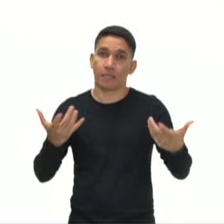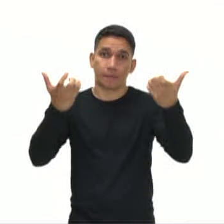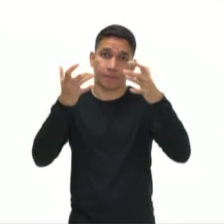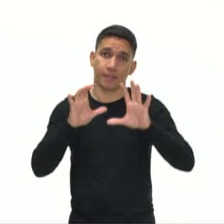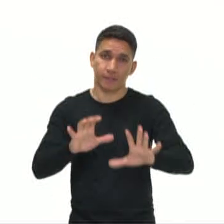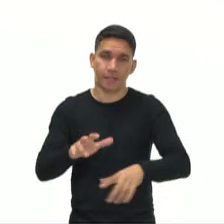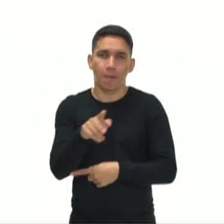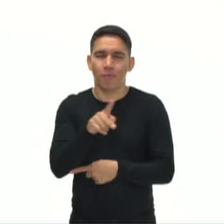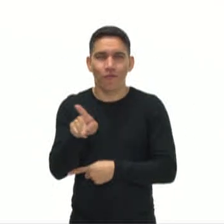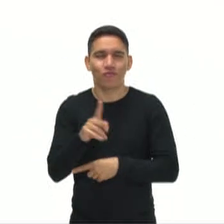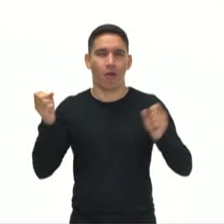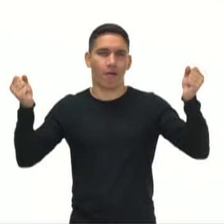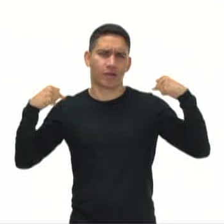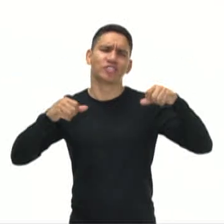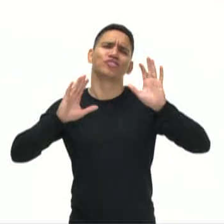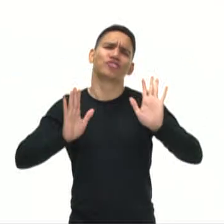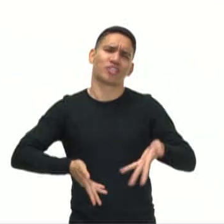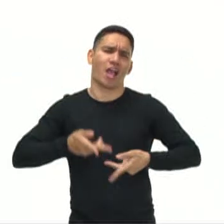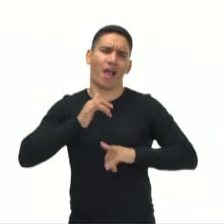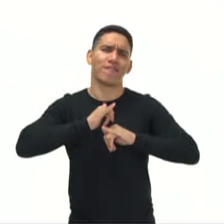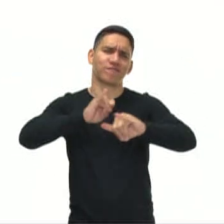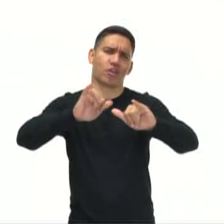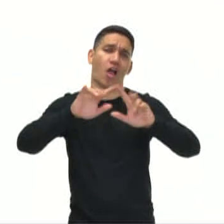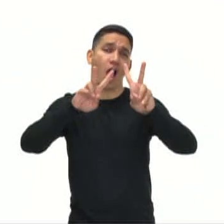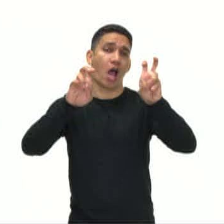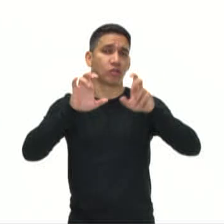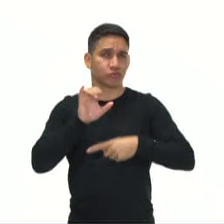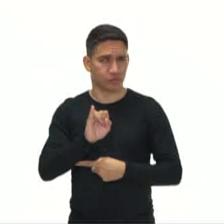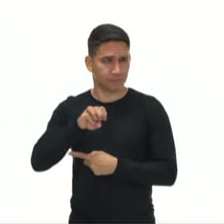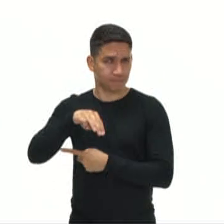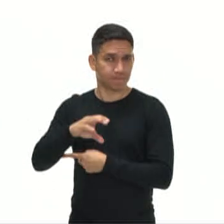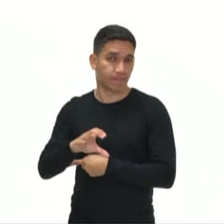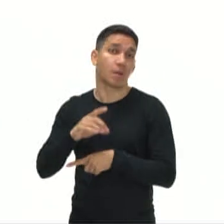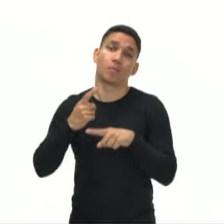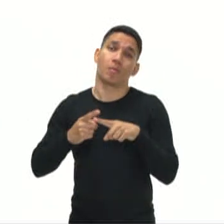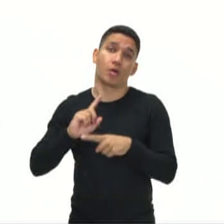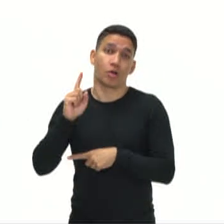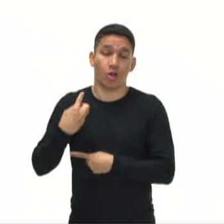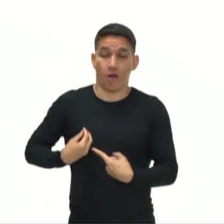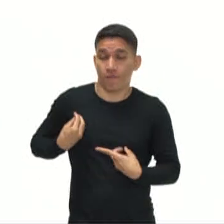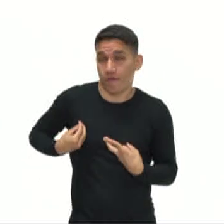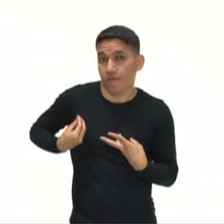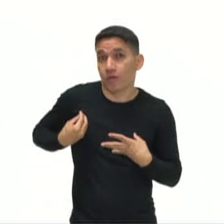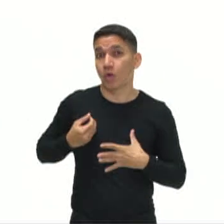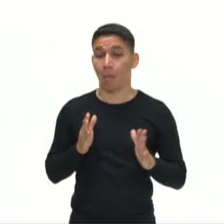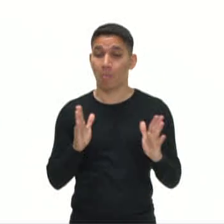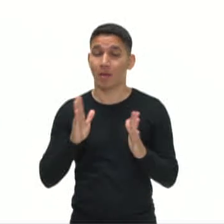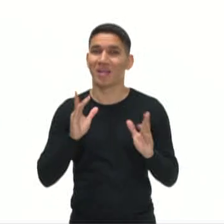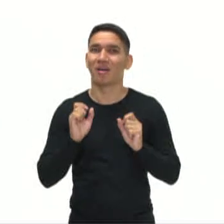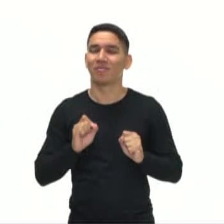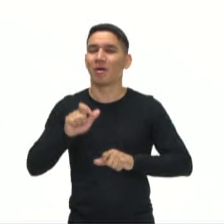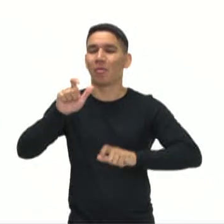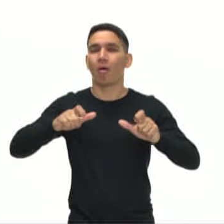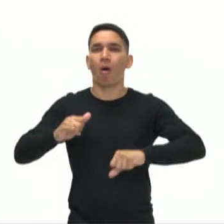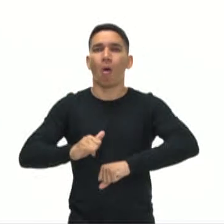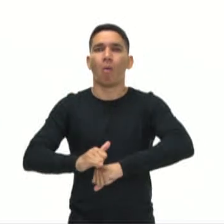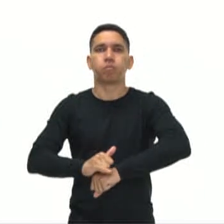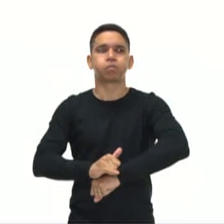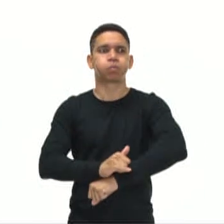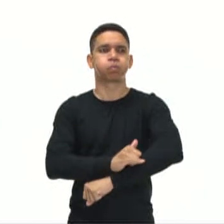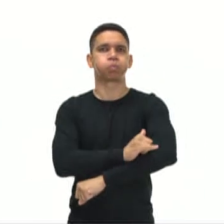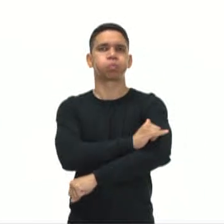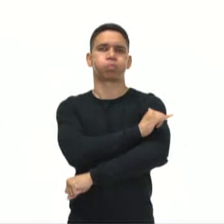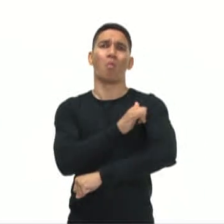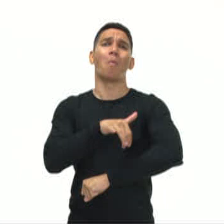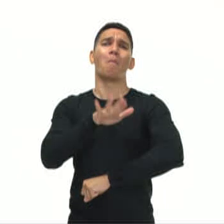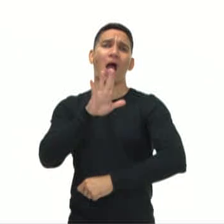professor de educação física já deve ter falado a respeito, já que estamos vivendo em uma era em que a obesidade cresceu muito e